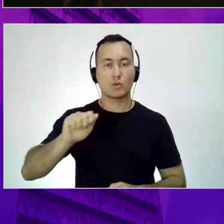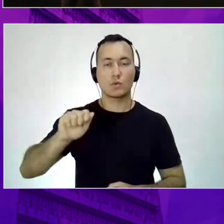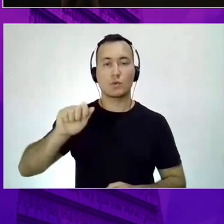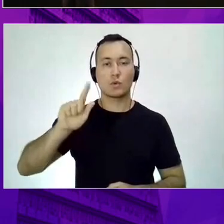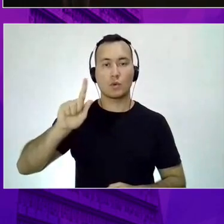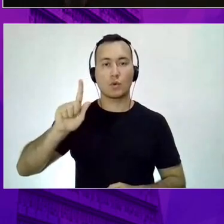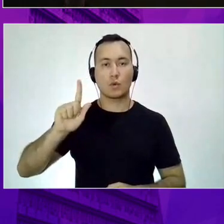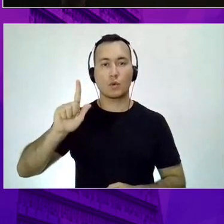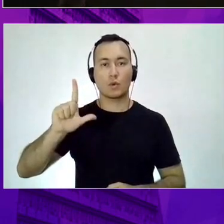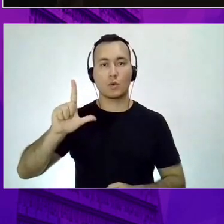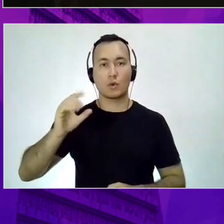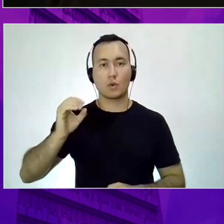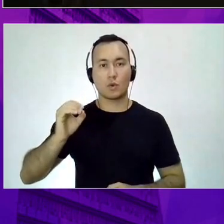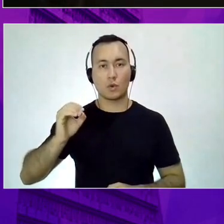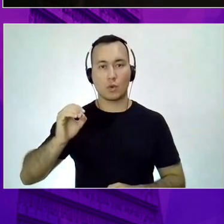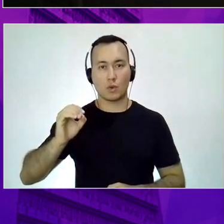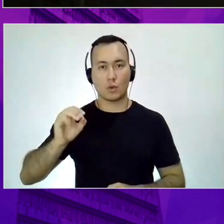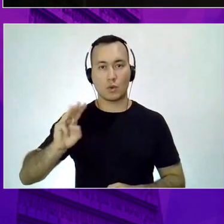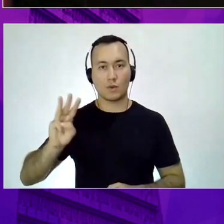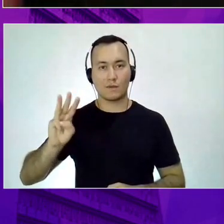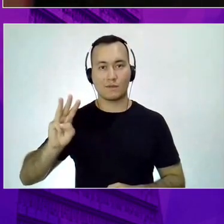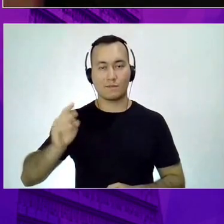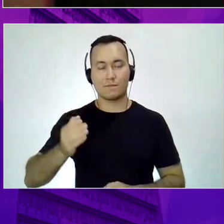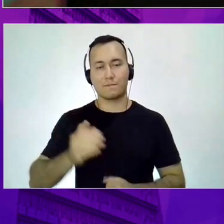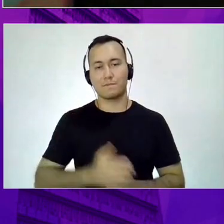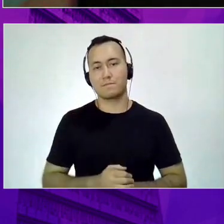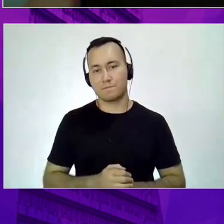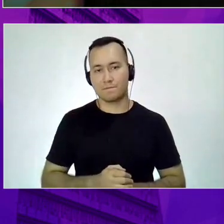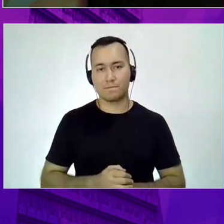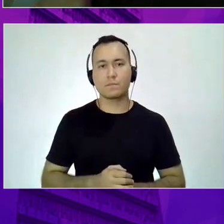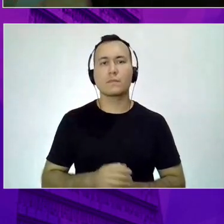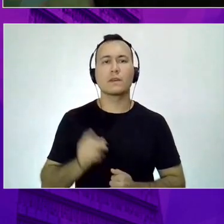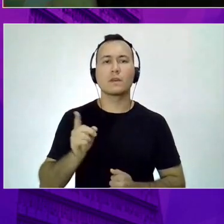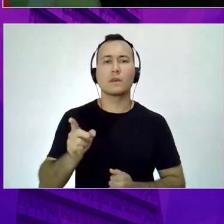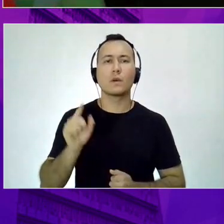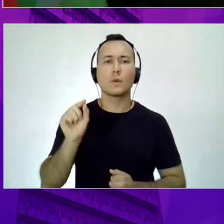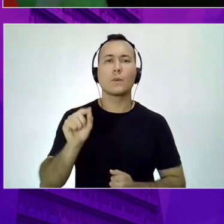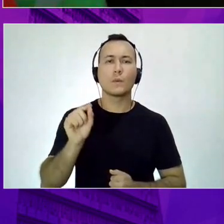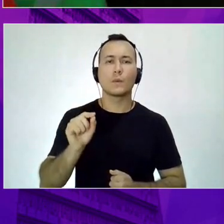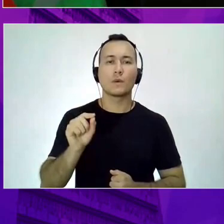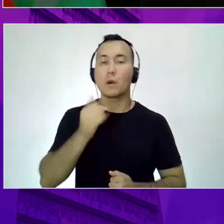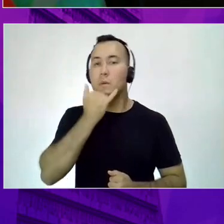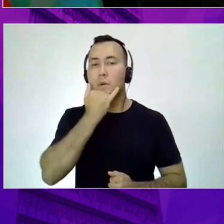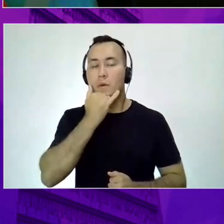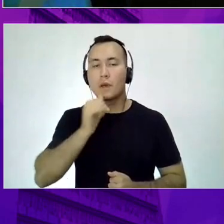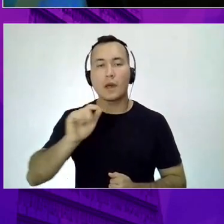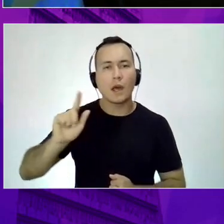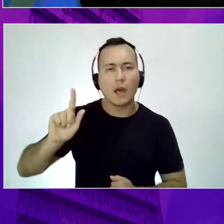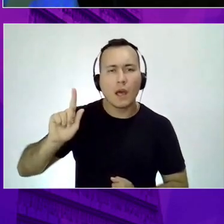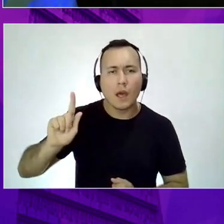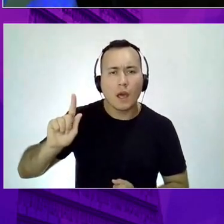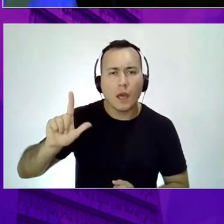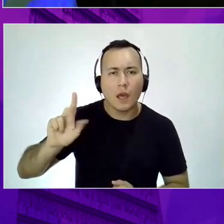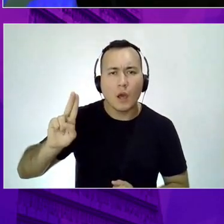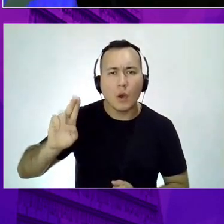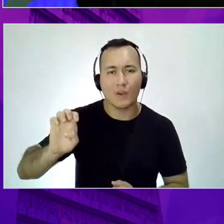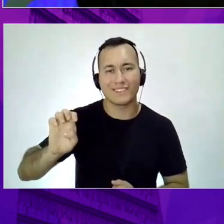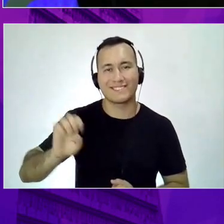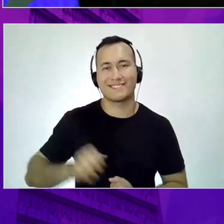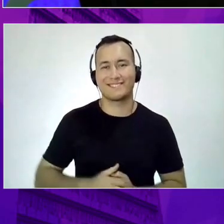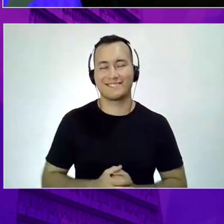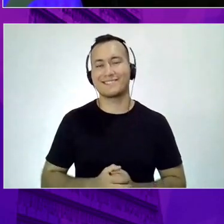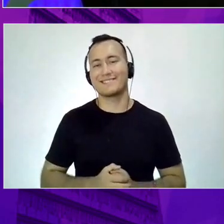O Glue ele tem uma capacidade muito interessante da gente trabalhar também com Python e Spark para fazer